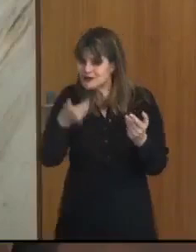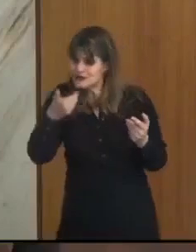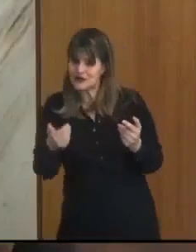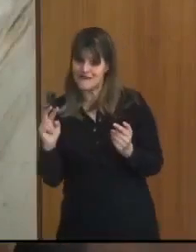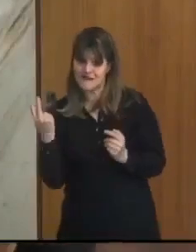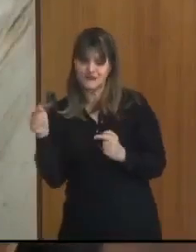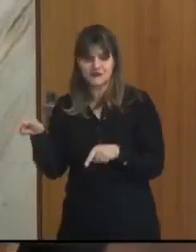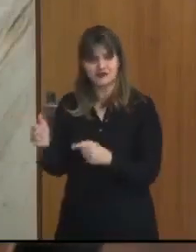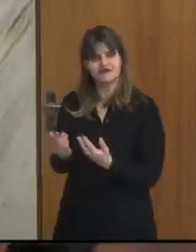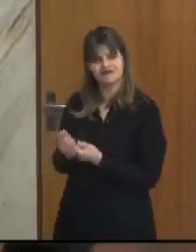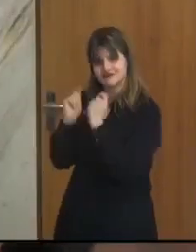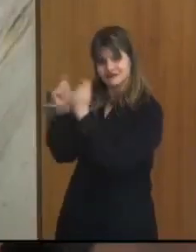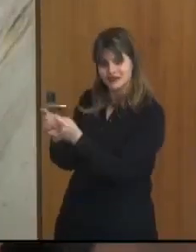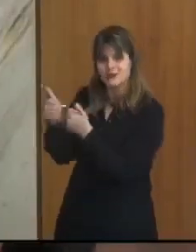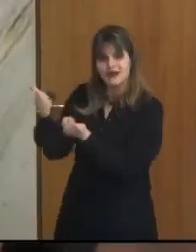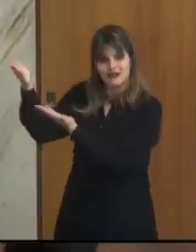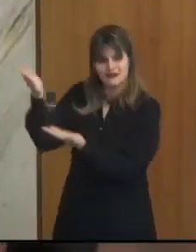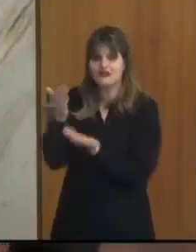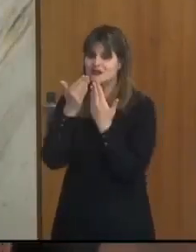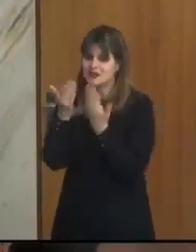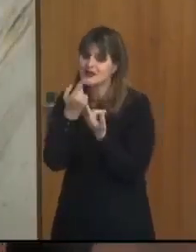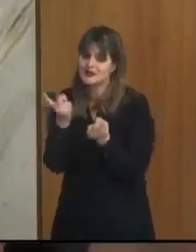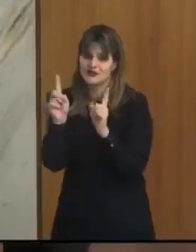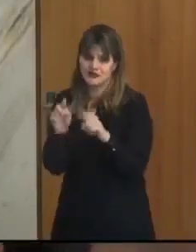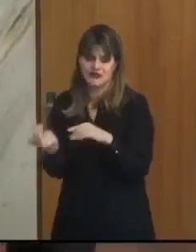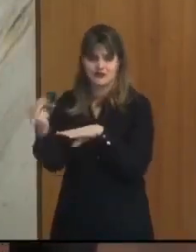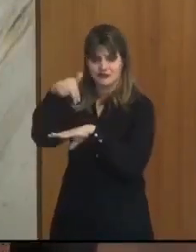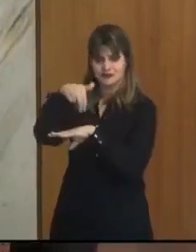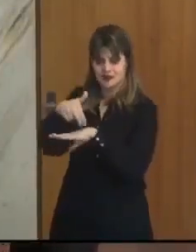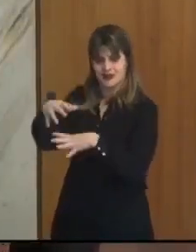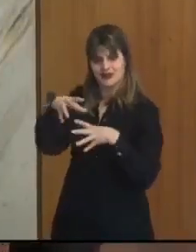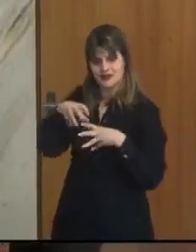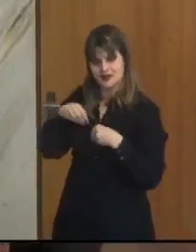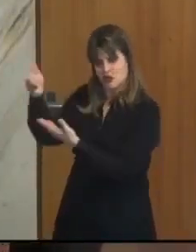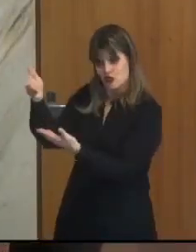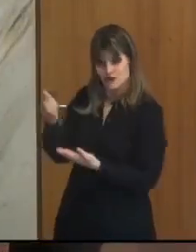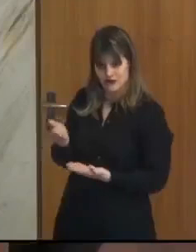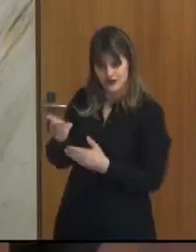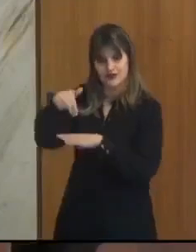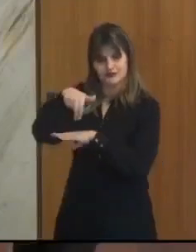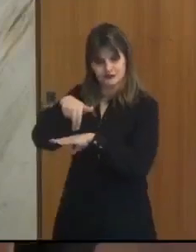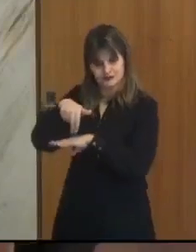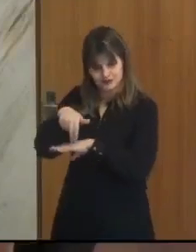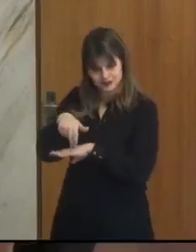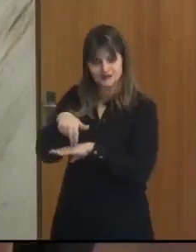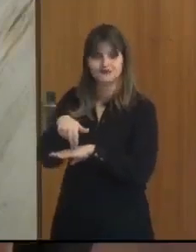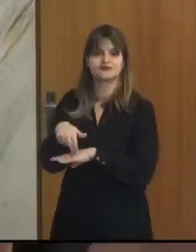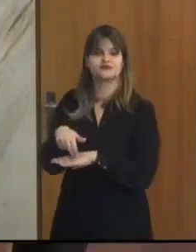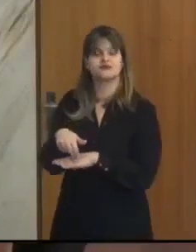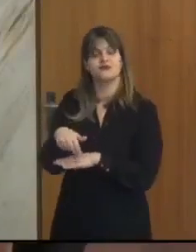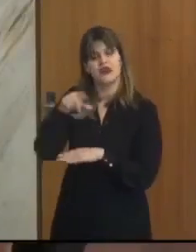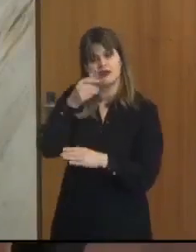Então, bem-vindos, muito obrigada mais uma vez por estarem presentes, por terem aceito este convite para estar aqui, por nos